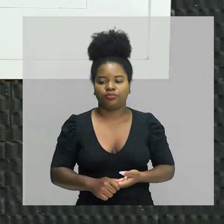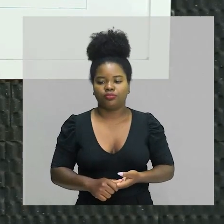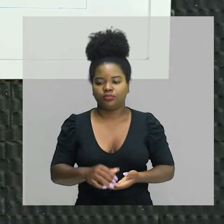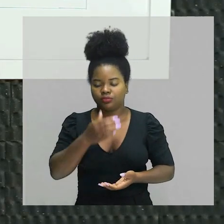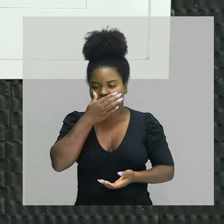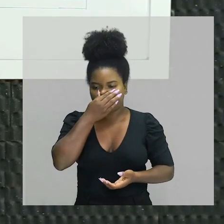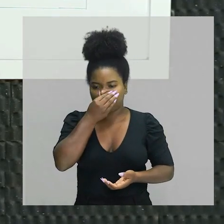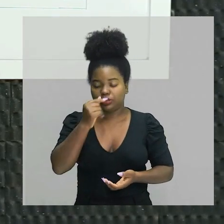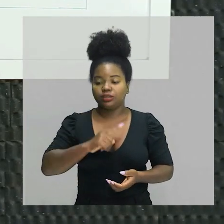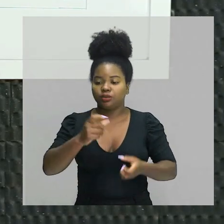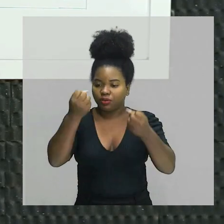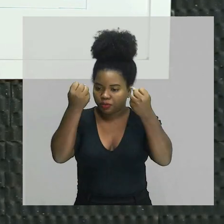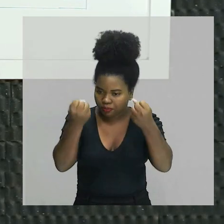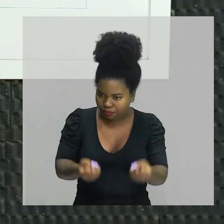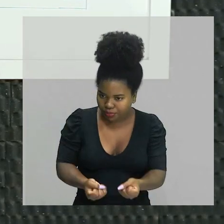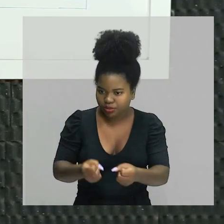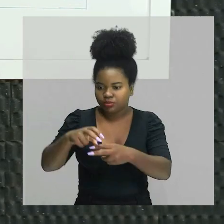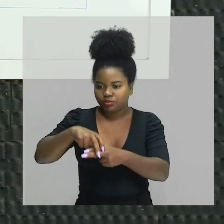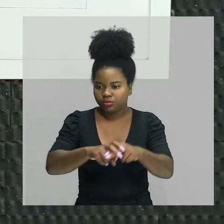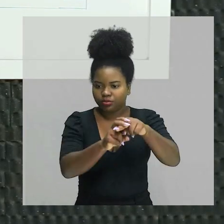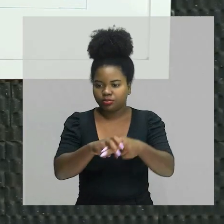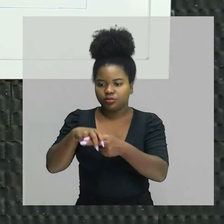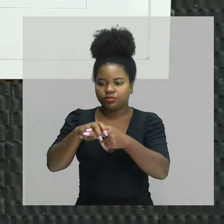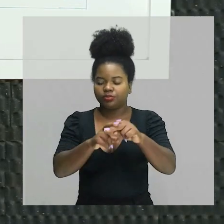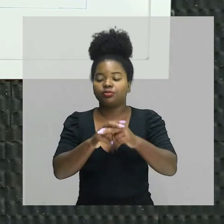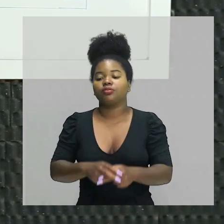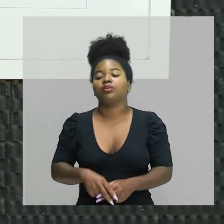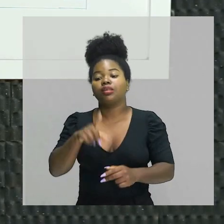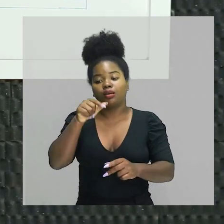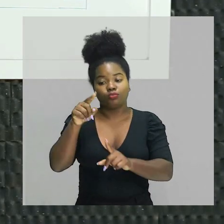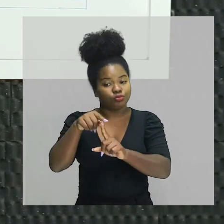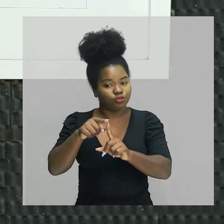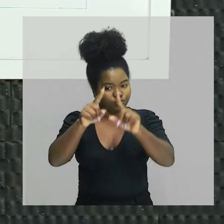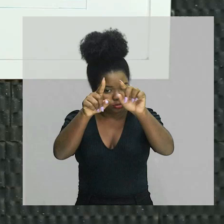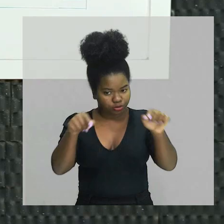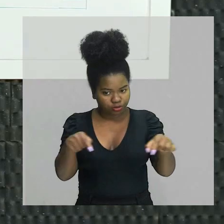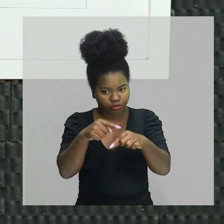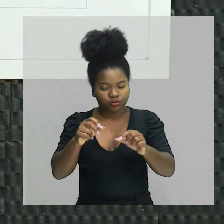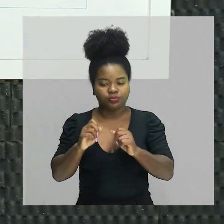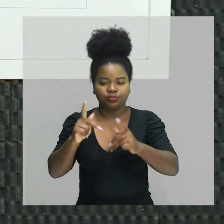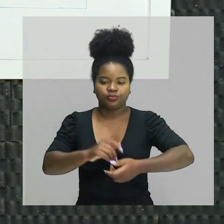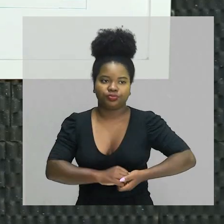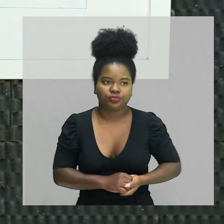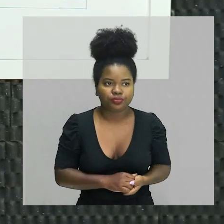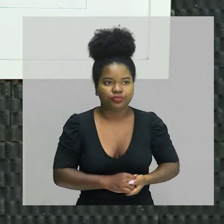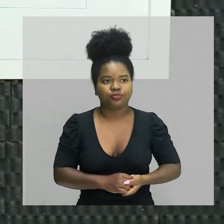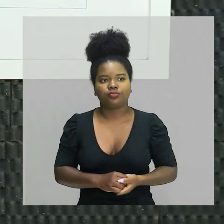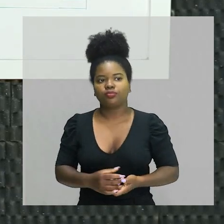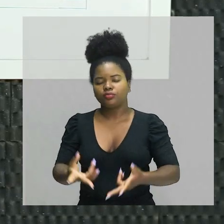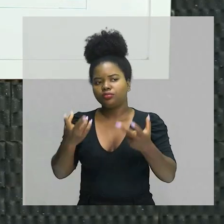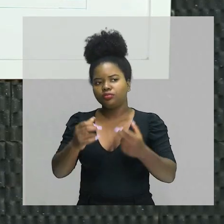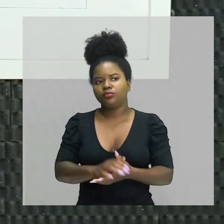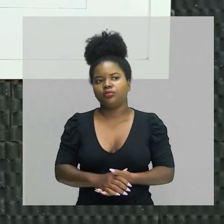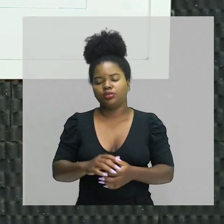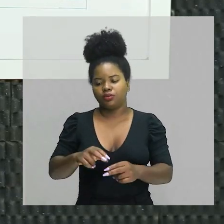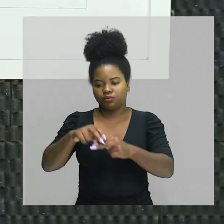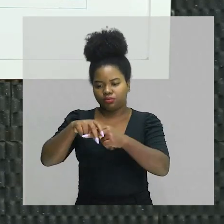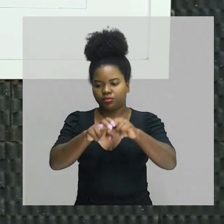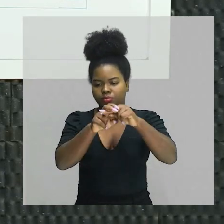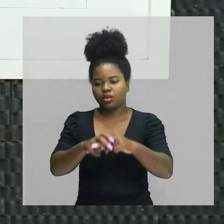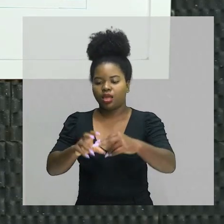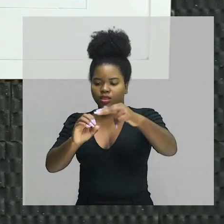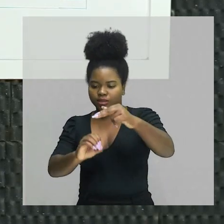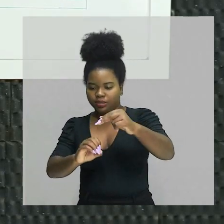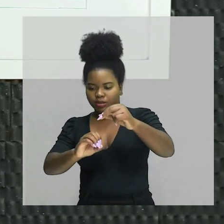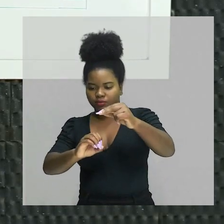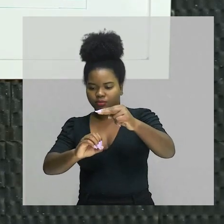um triângulo isósceles. Tá? Então, olhando de frente, nosso balanço está aqui, ele está a